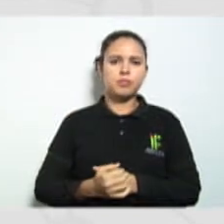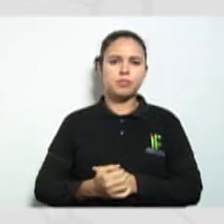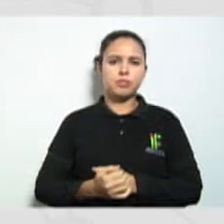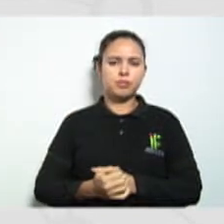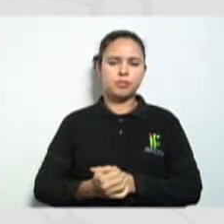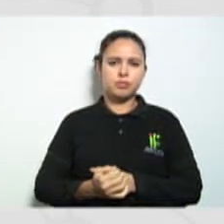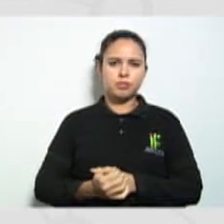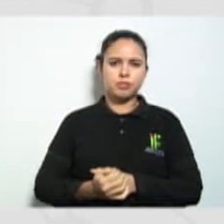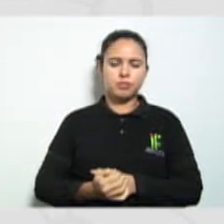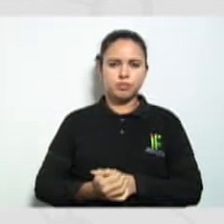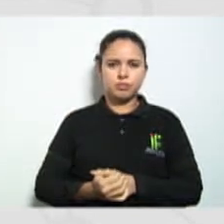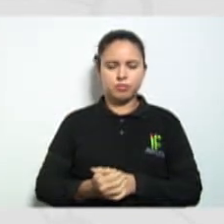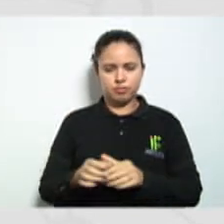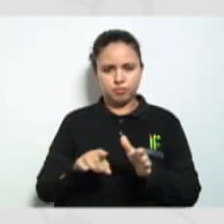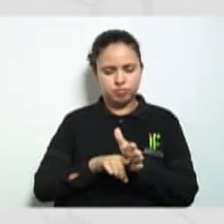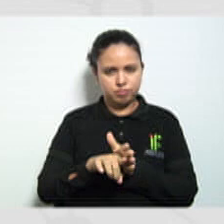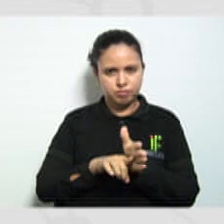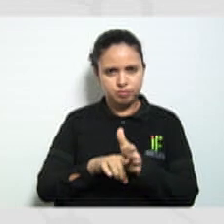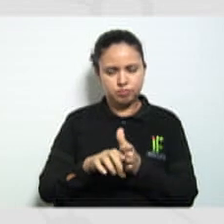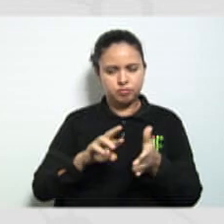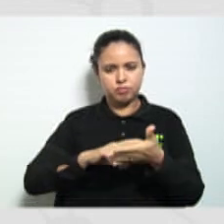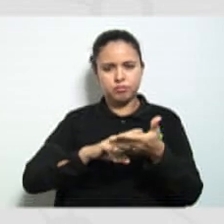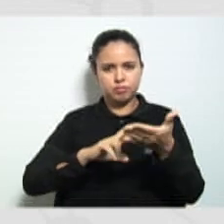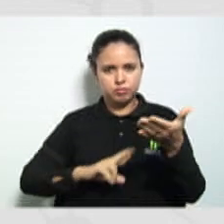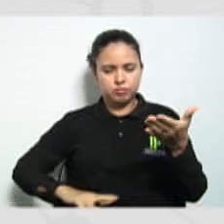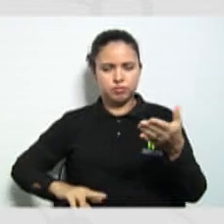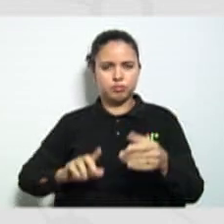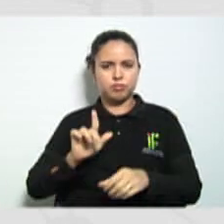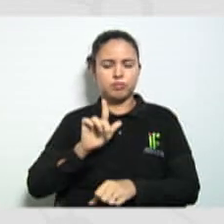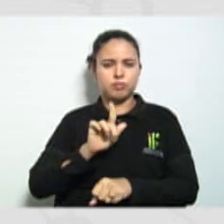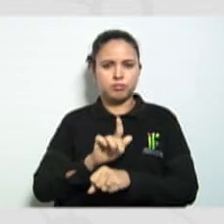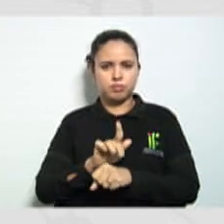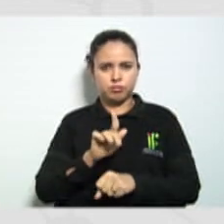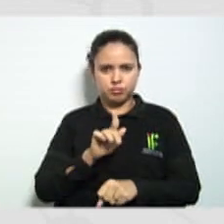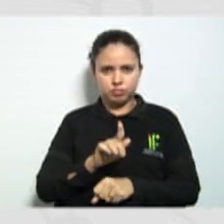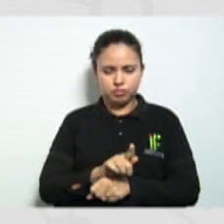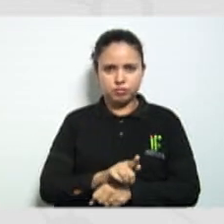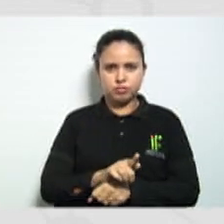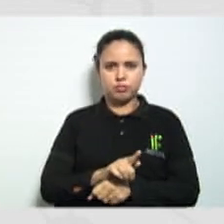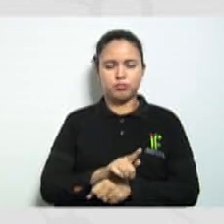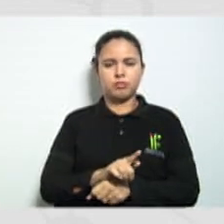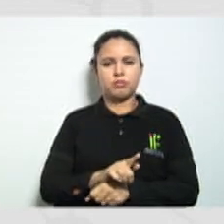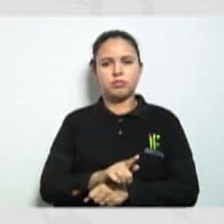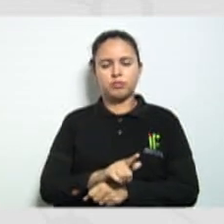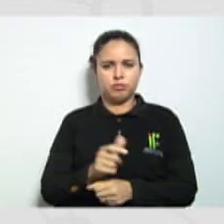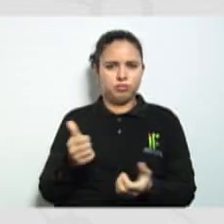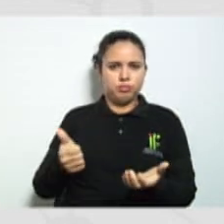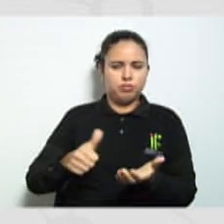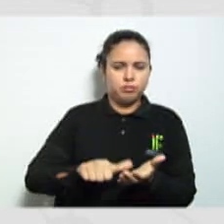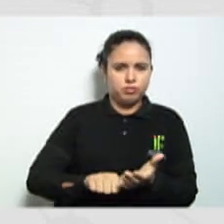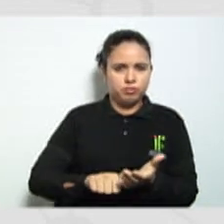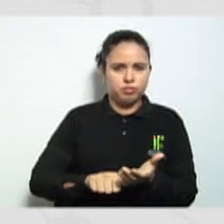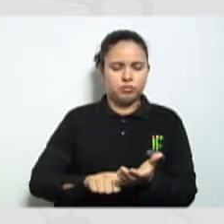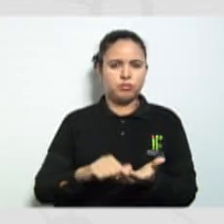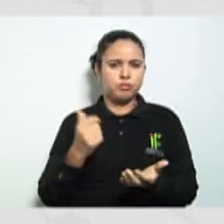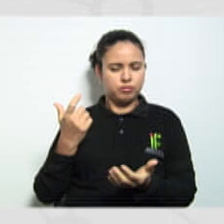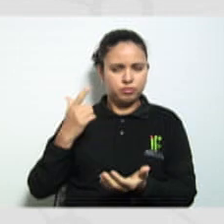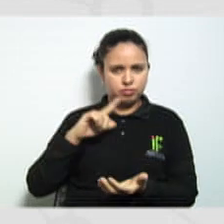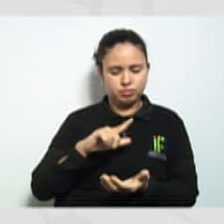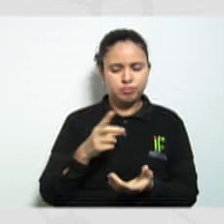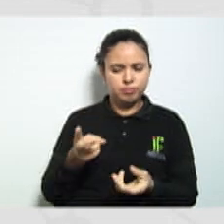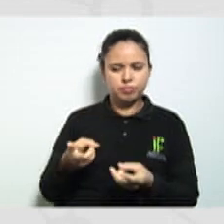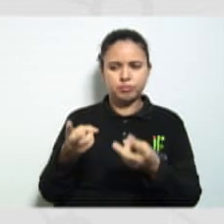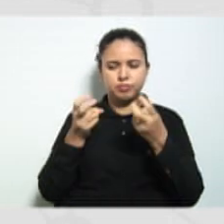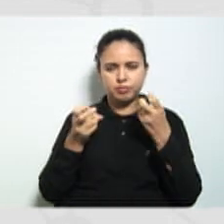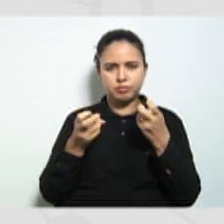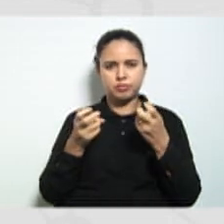análise dos relatórios de gestão, o que acontece? Os cooperados, eles vão conseguir visualizar. As contas do patrimônio